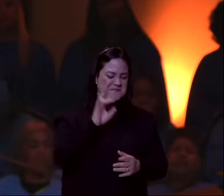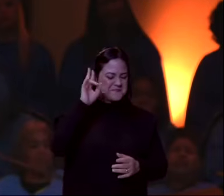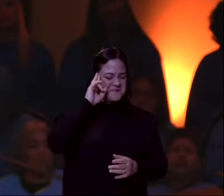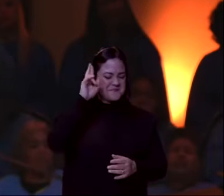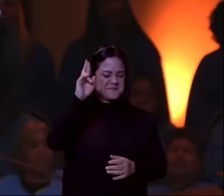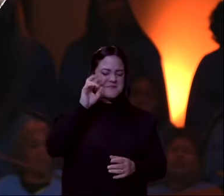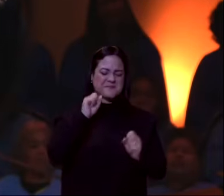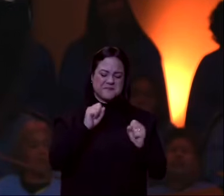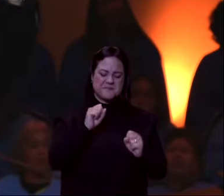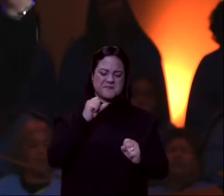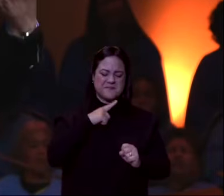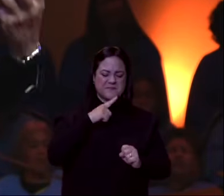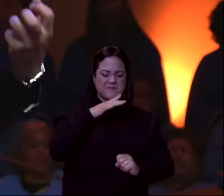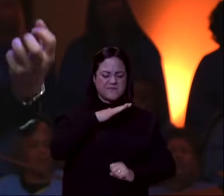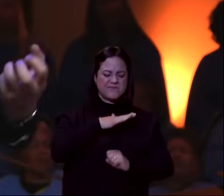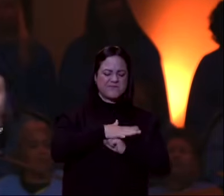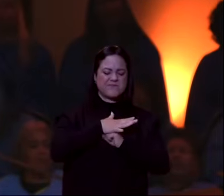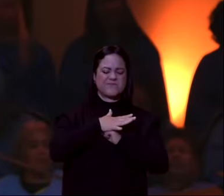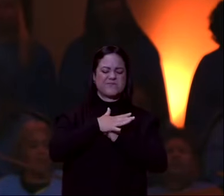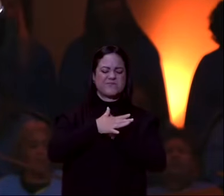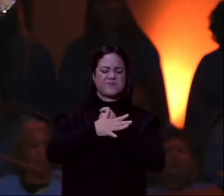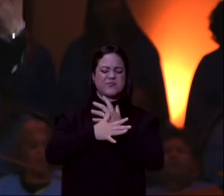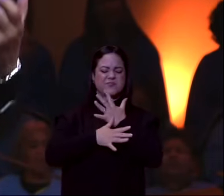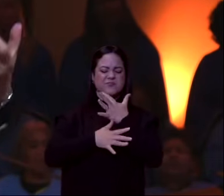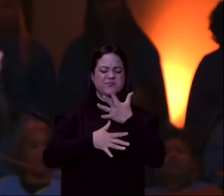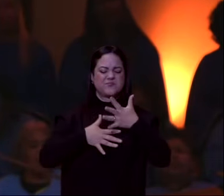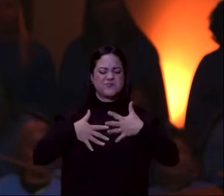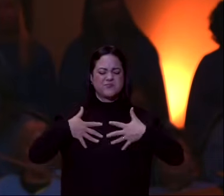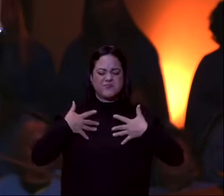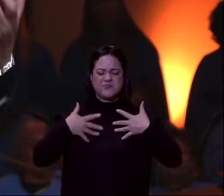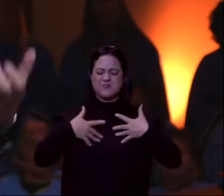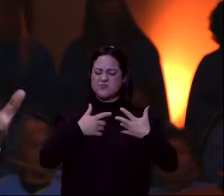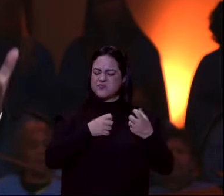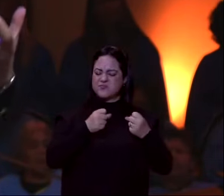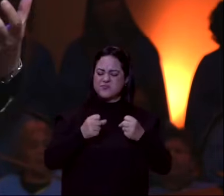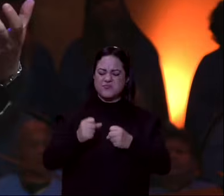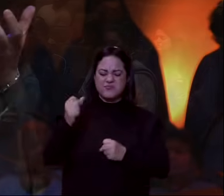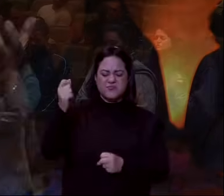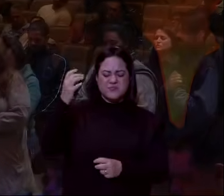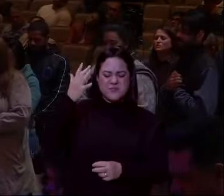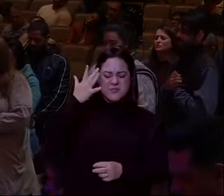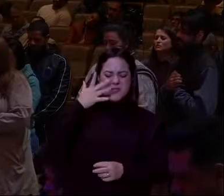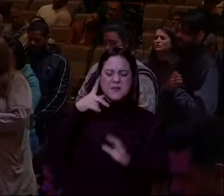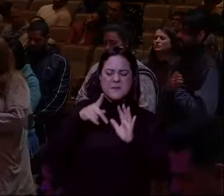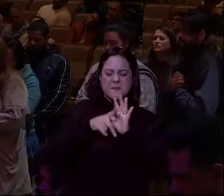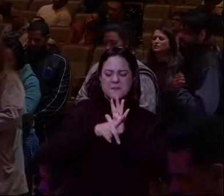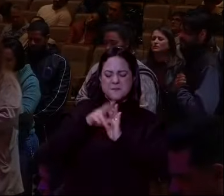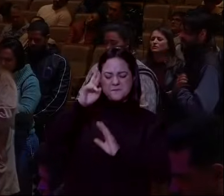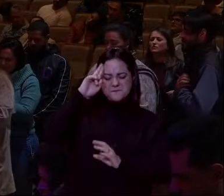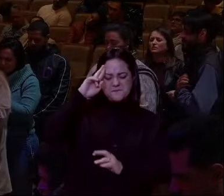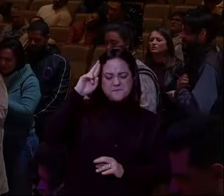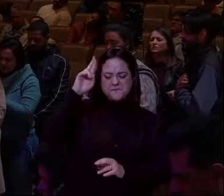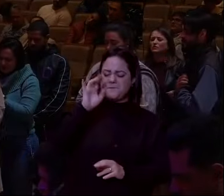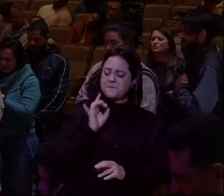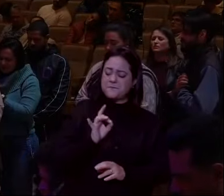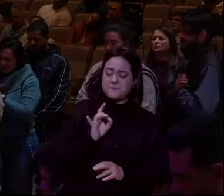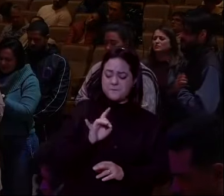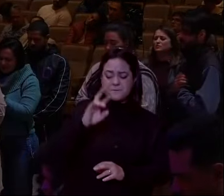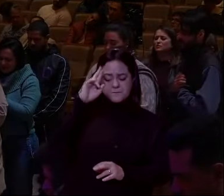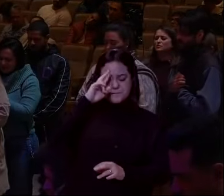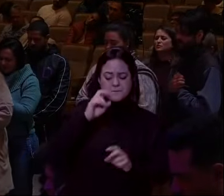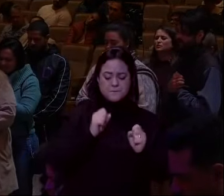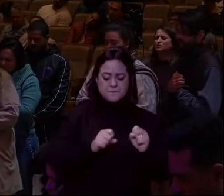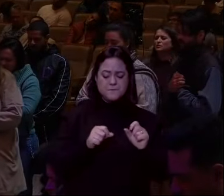Senhor transborde a alma delas da alegria, do poder, da graça que vem do Senhor. Só o Senhor pode